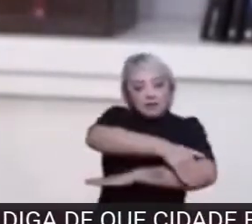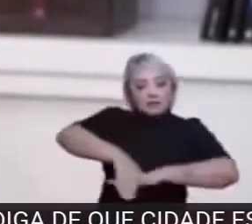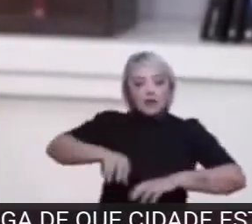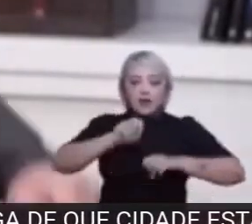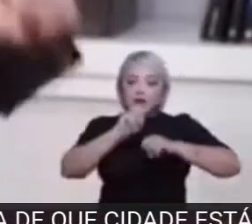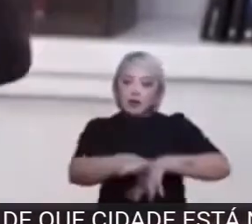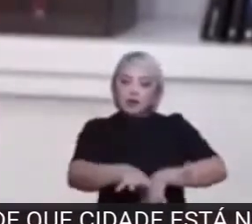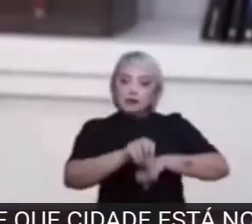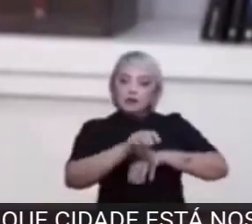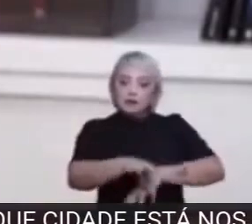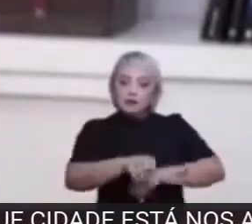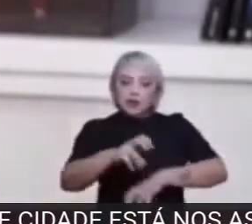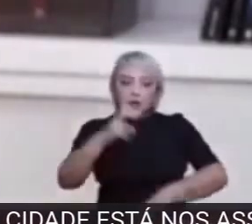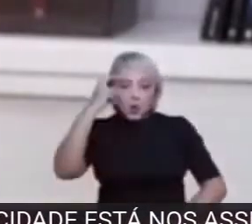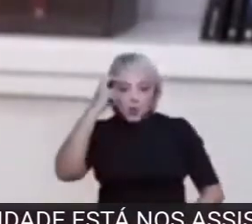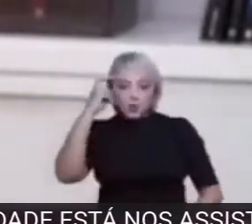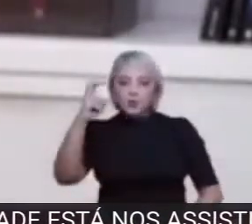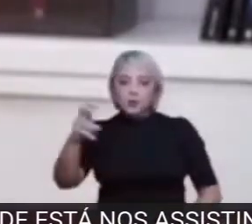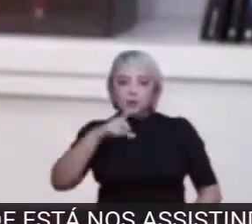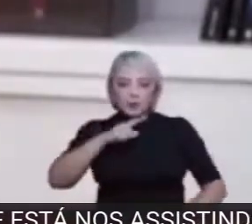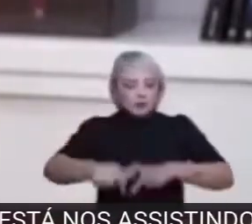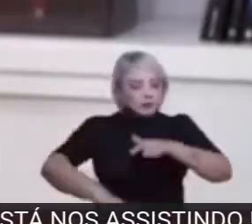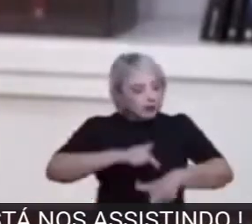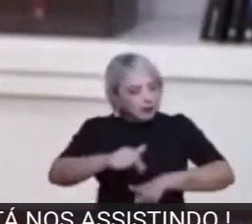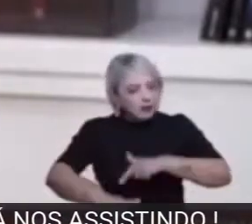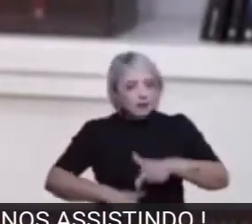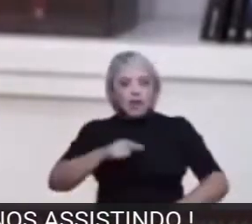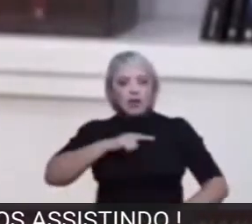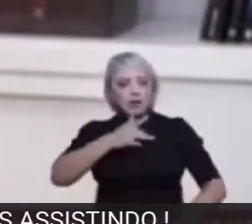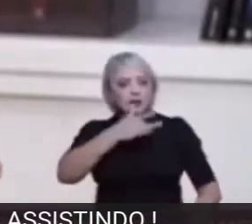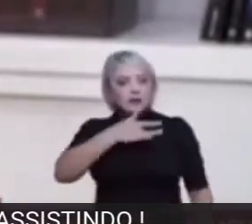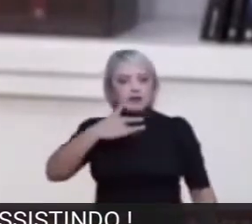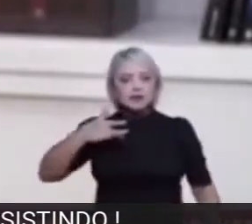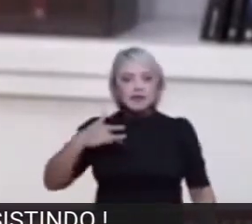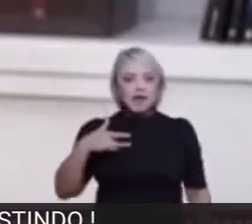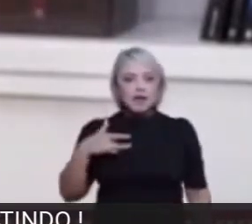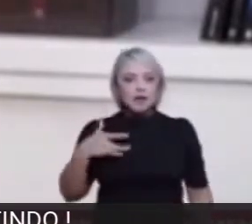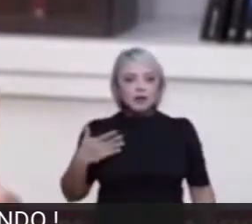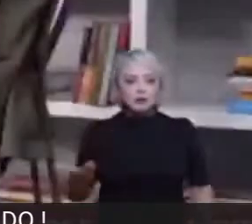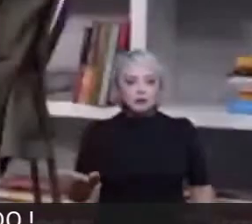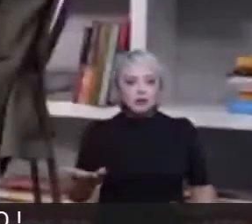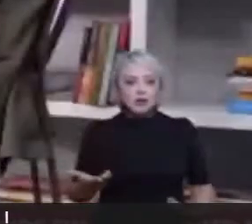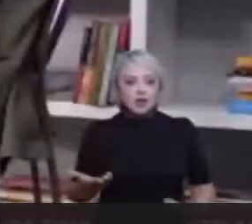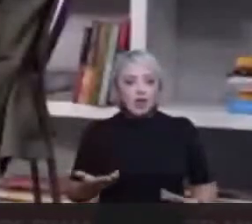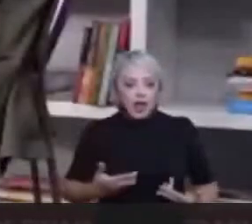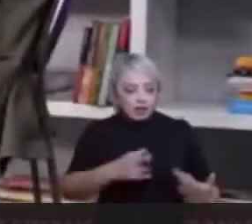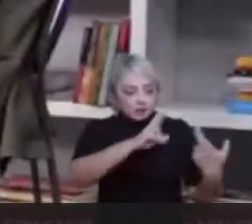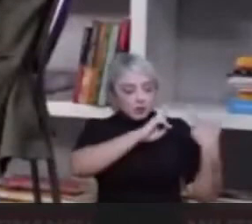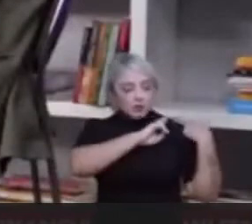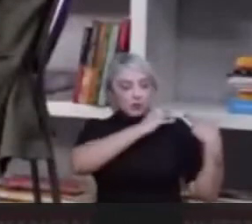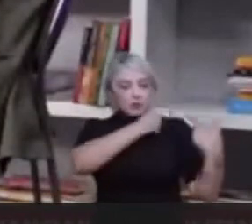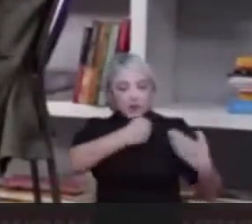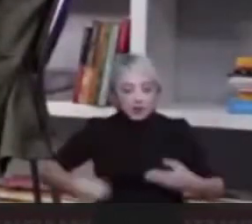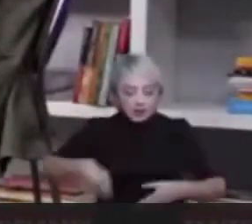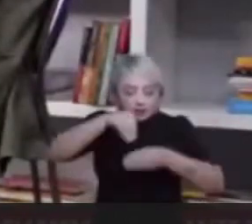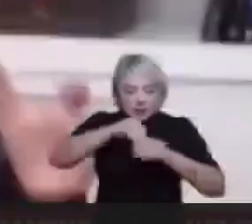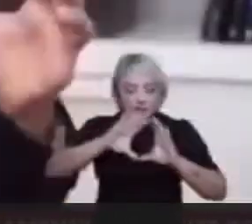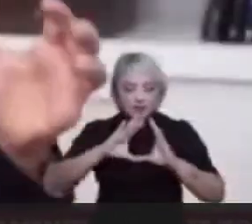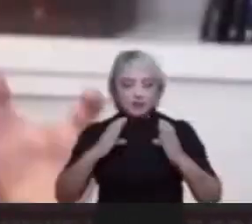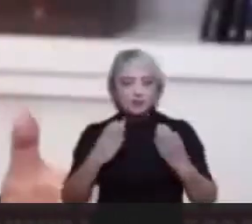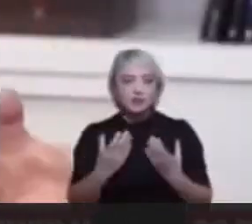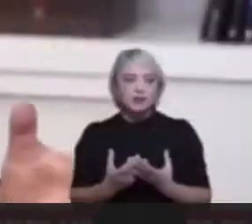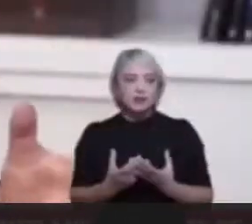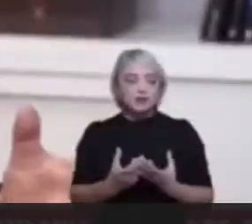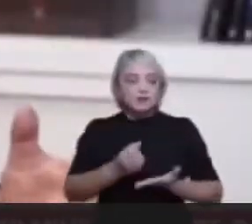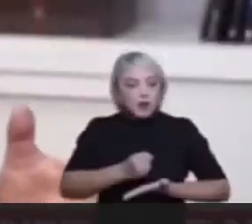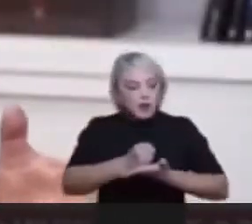ter cultura, ter trabalho, ter saúde. Ou seja, o papel do Estado está dentro da comunidade, oferecendo